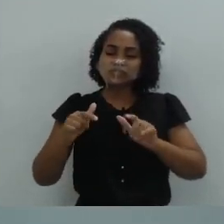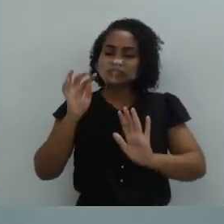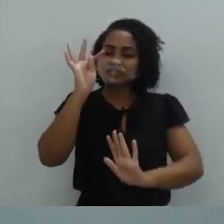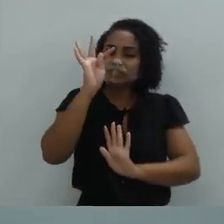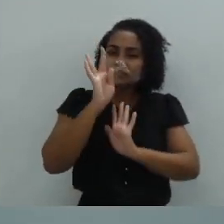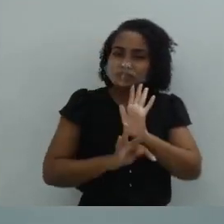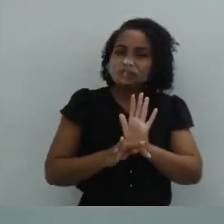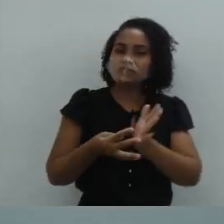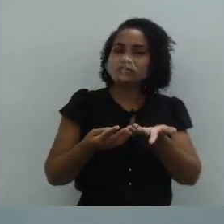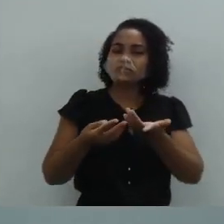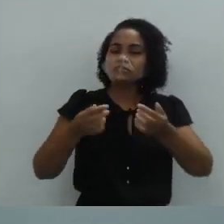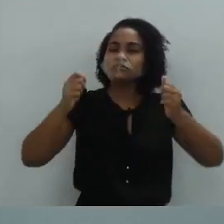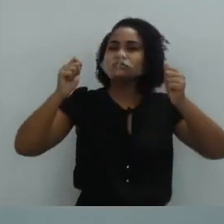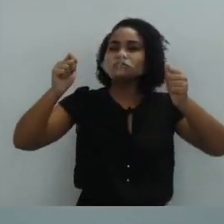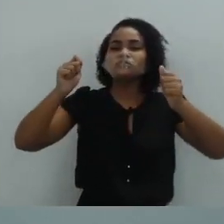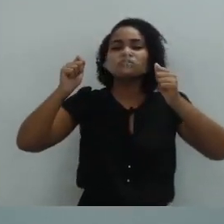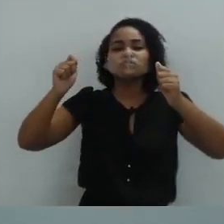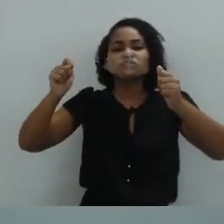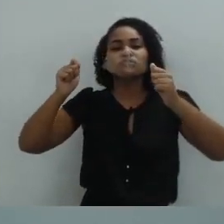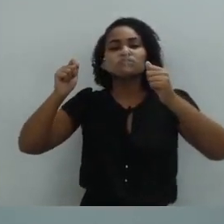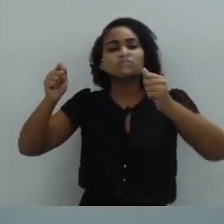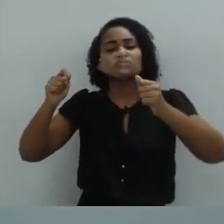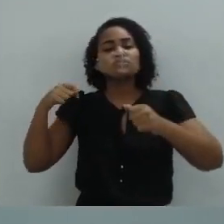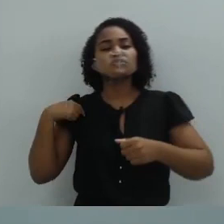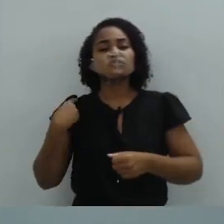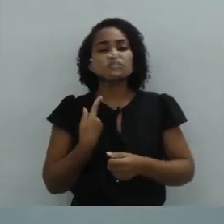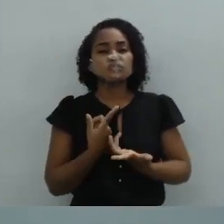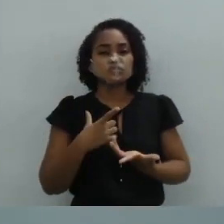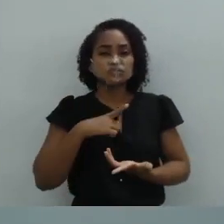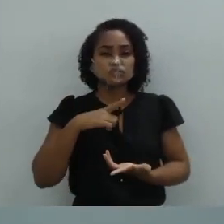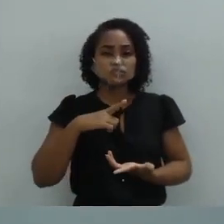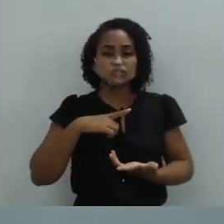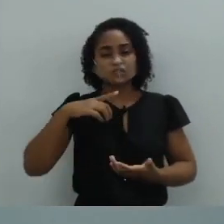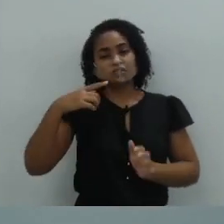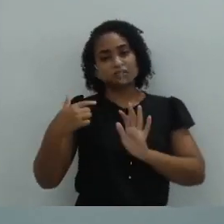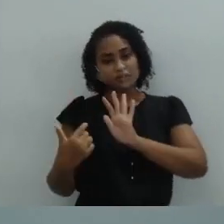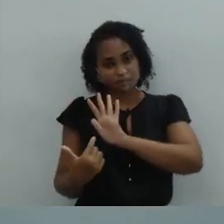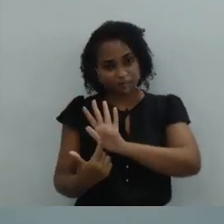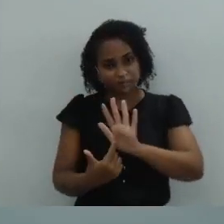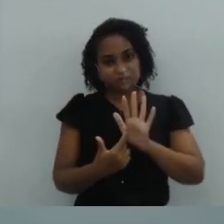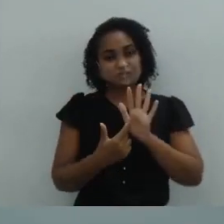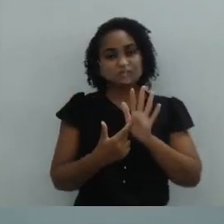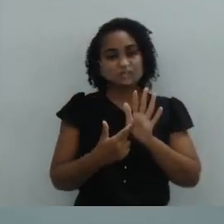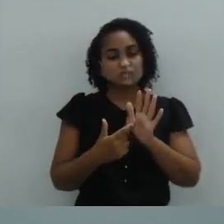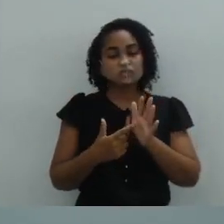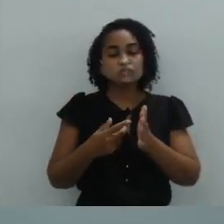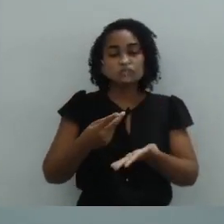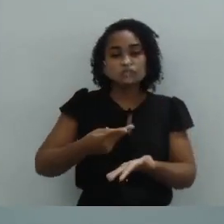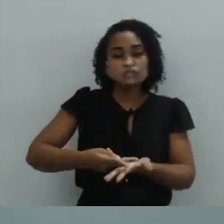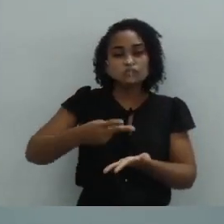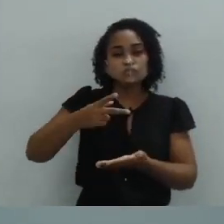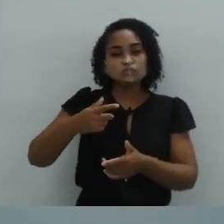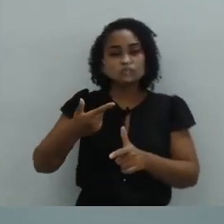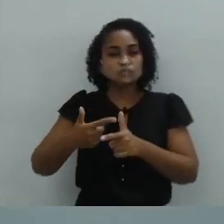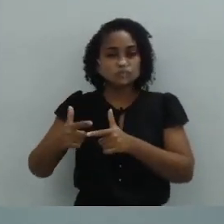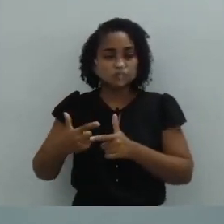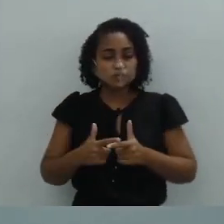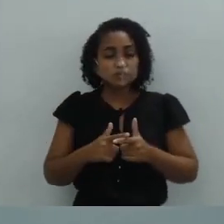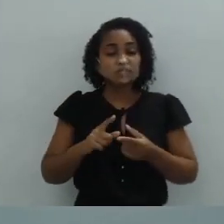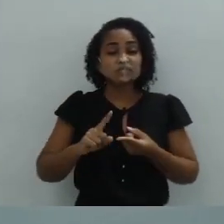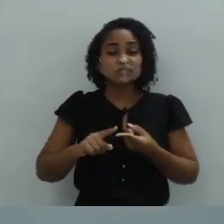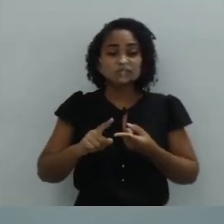que trabalham a reivindicação. A gente vai apresentar a situação problema e a gente